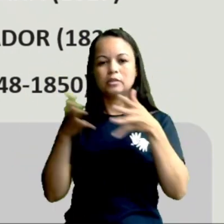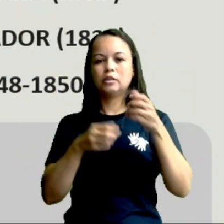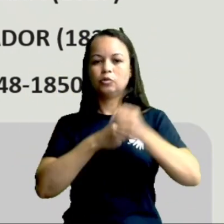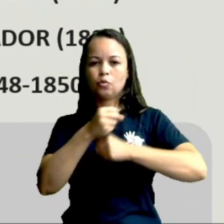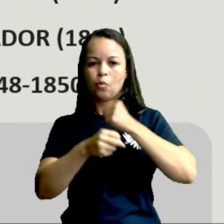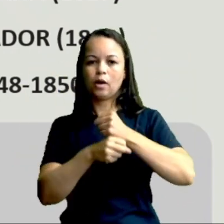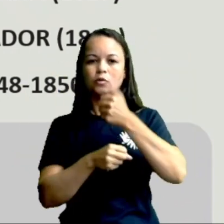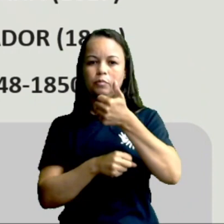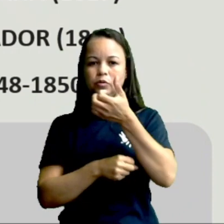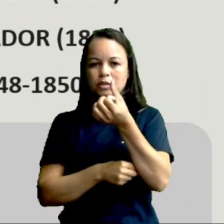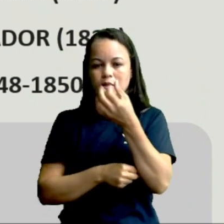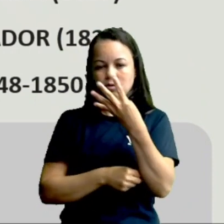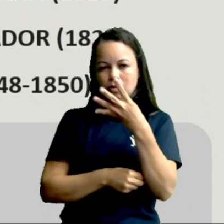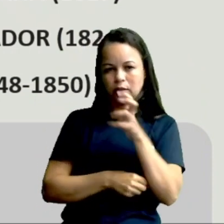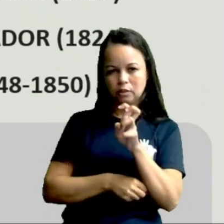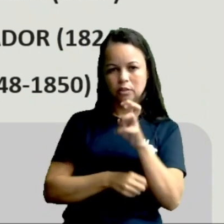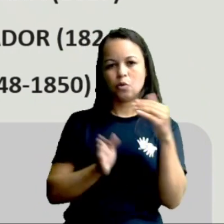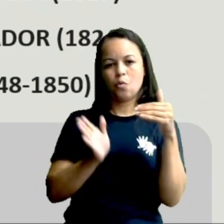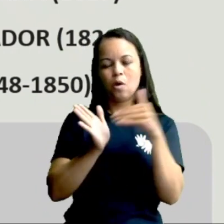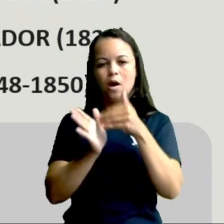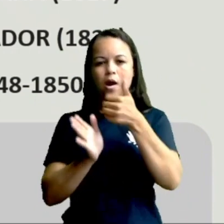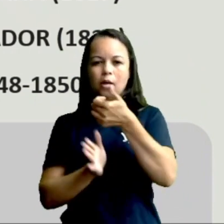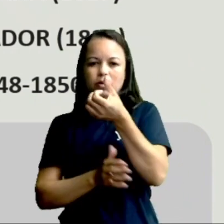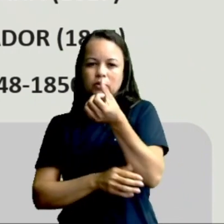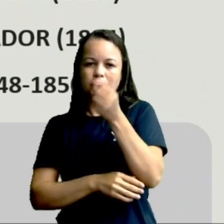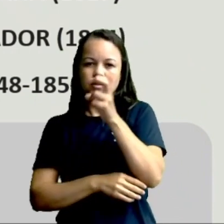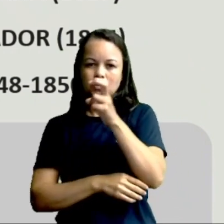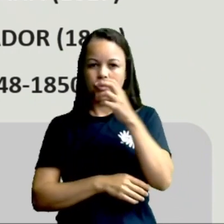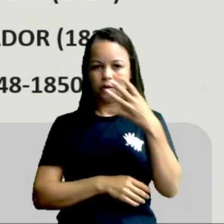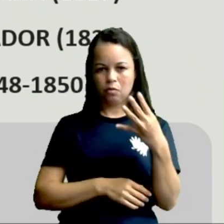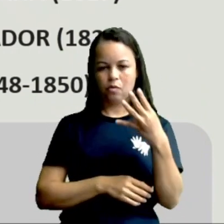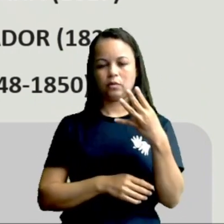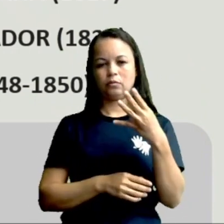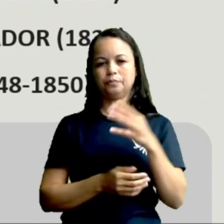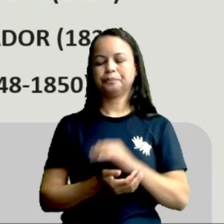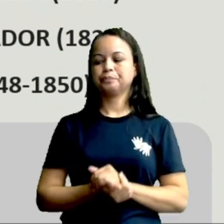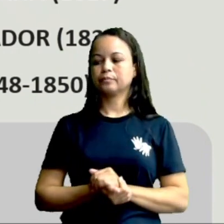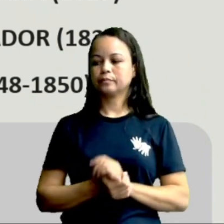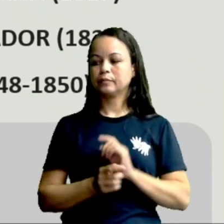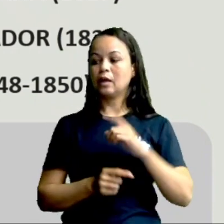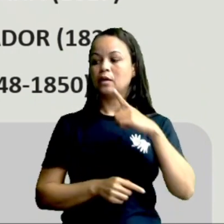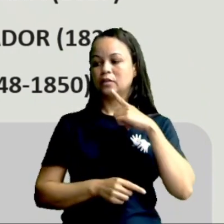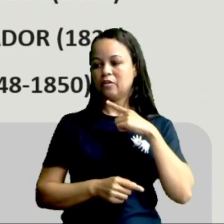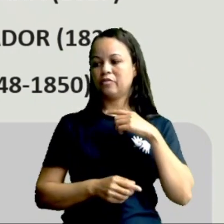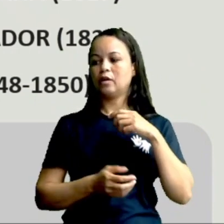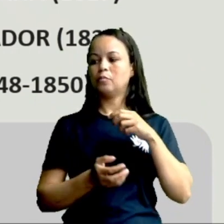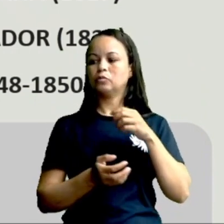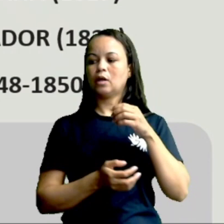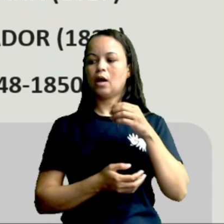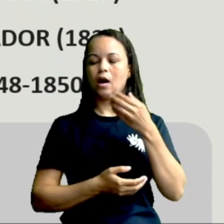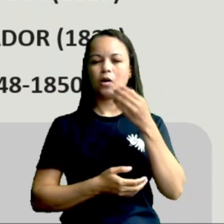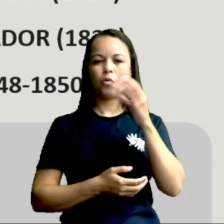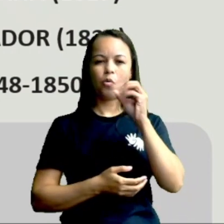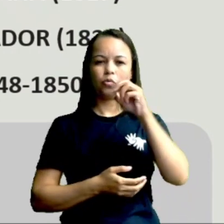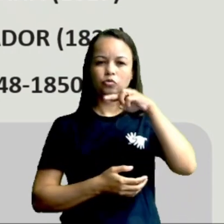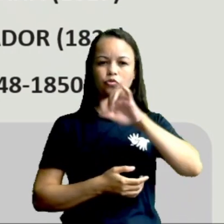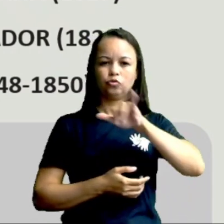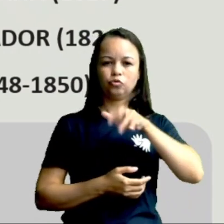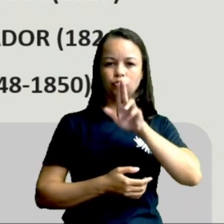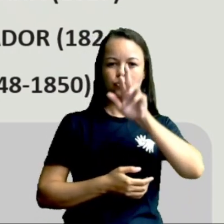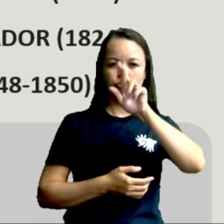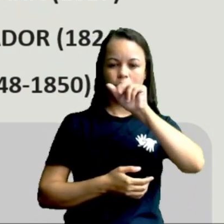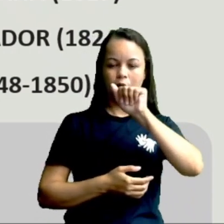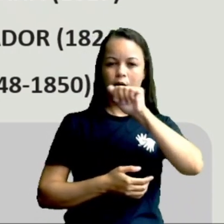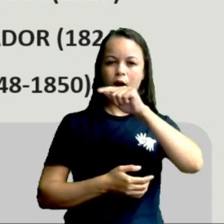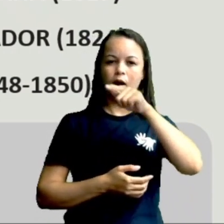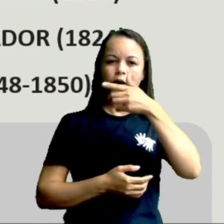de 1645 a 1654. Nós tivemos a conjuração de Nosso Pai,